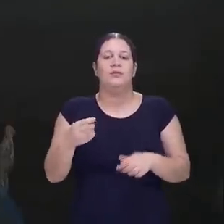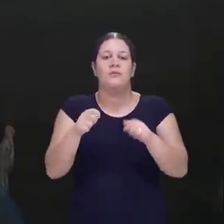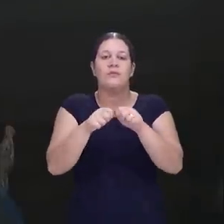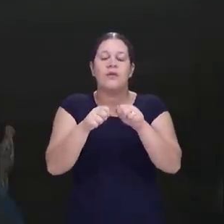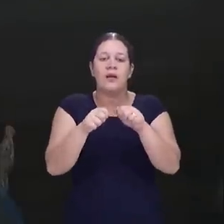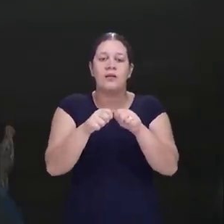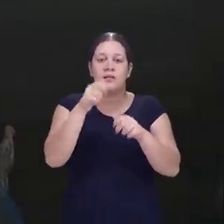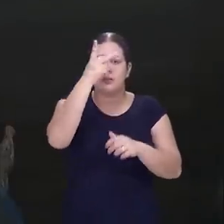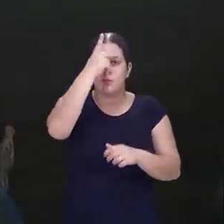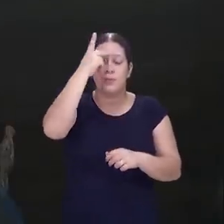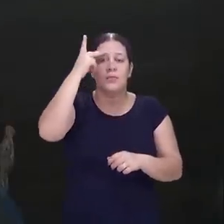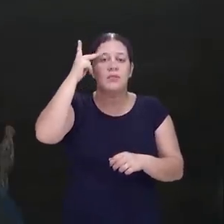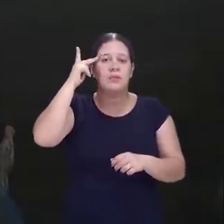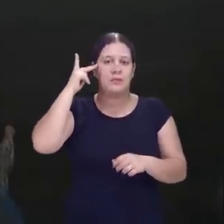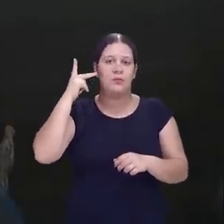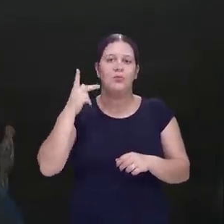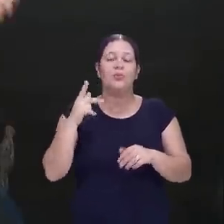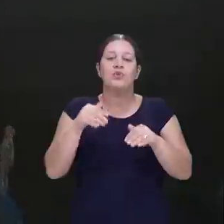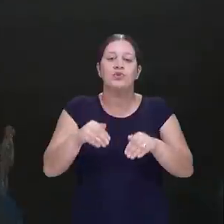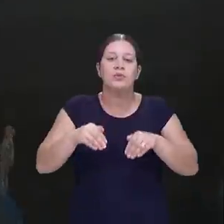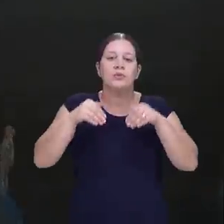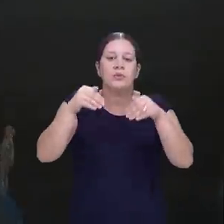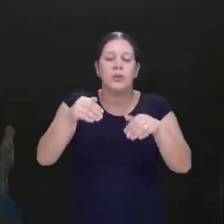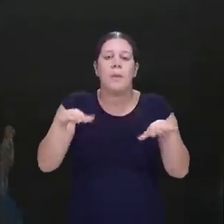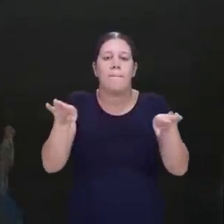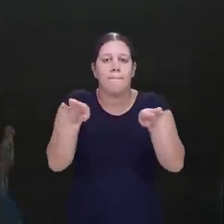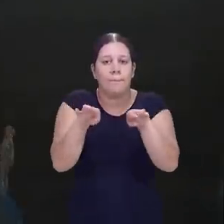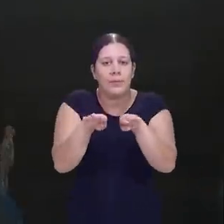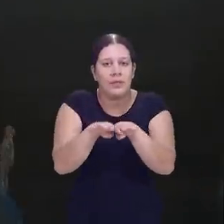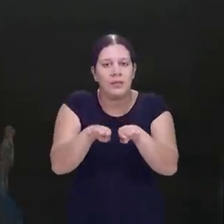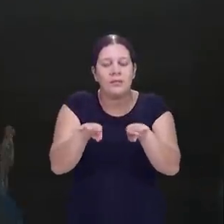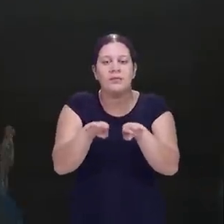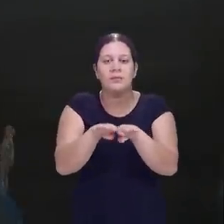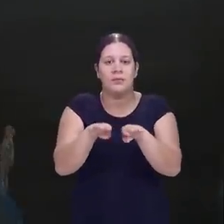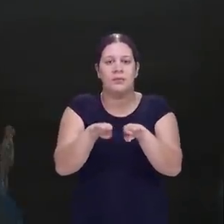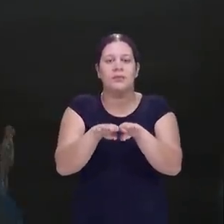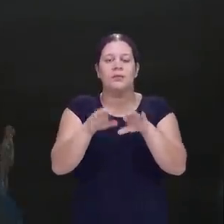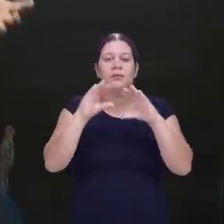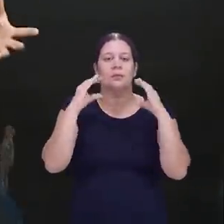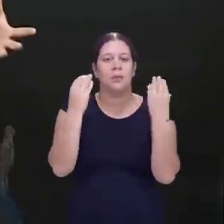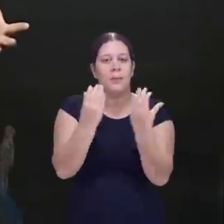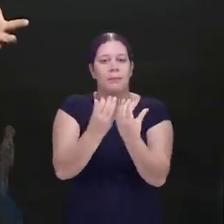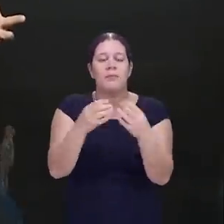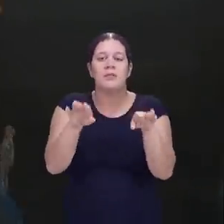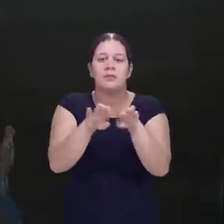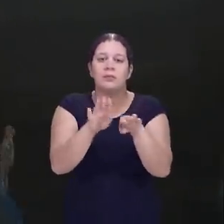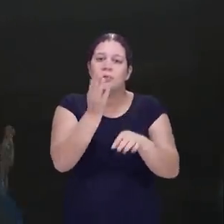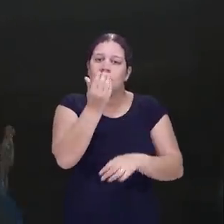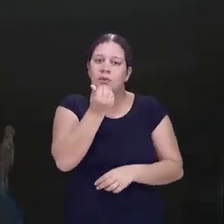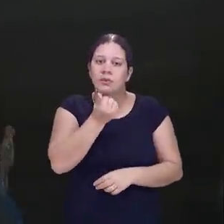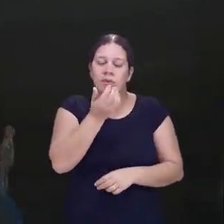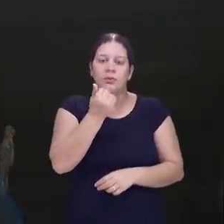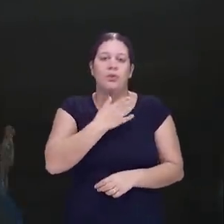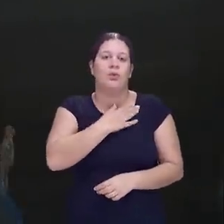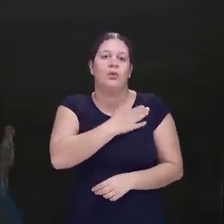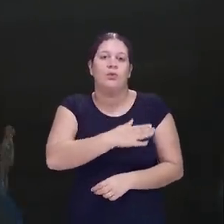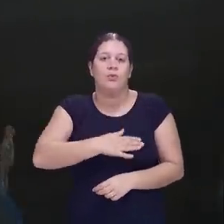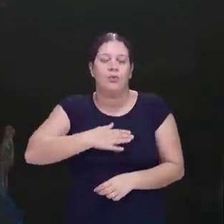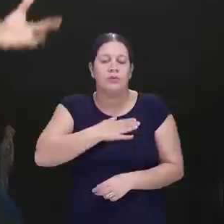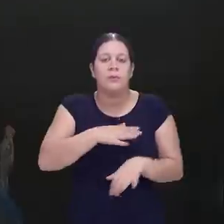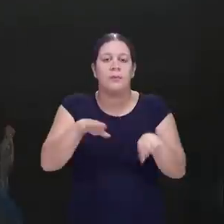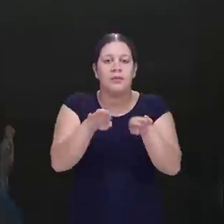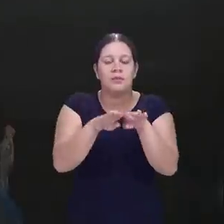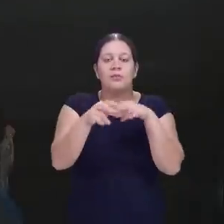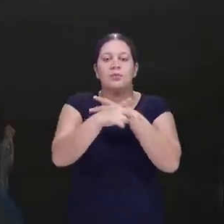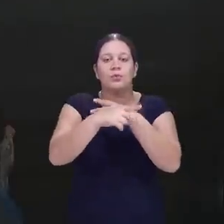povo australiano. Eles compartilham da mesma cultura, comem lá um determinado tipo de alimento,